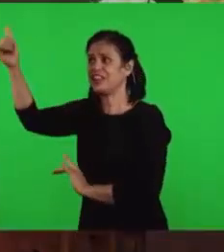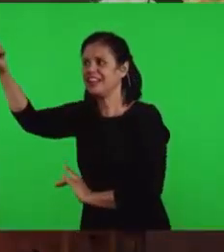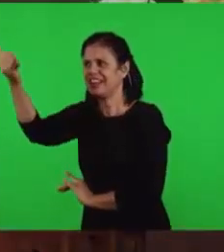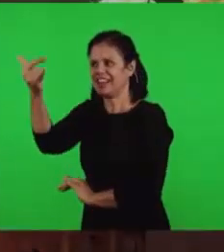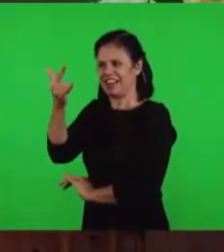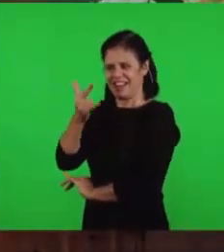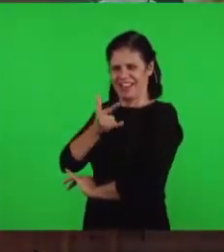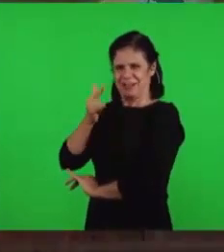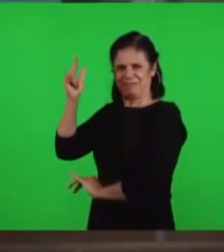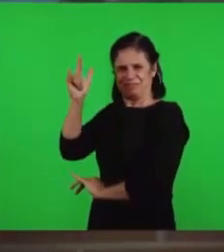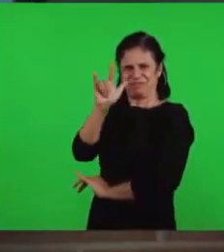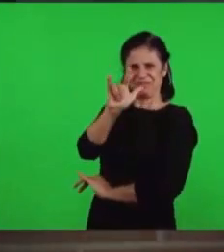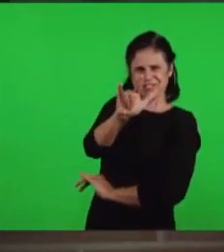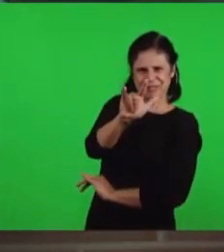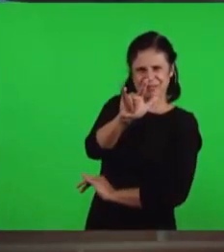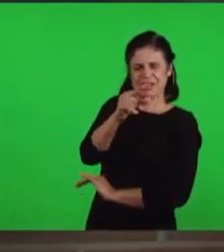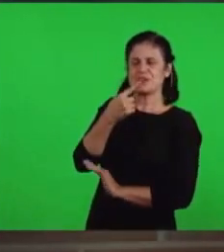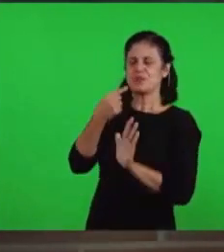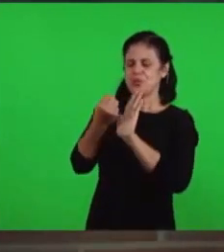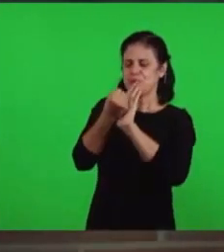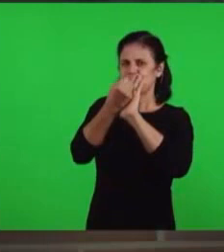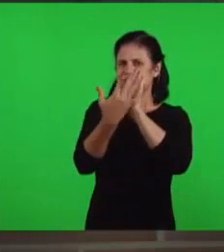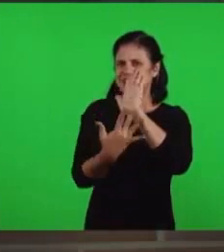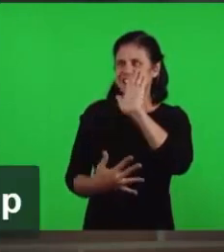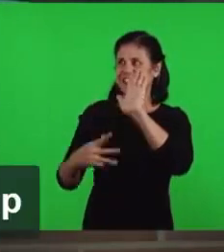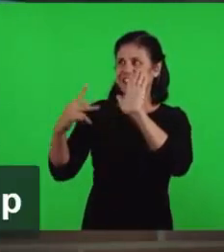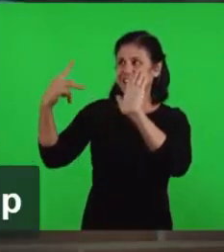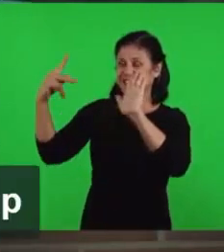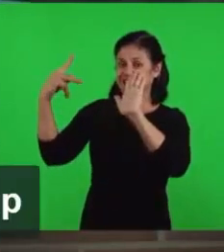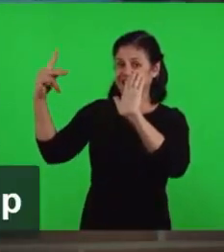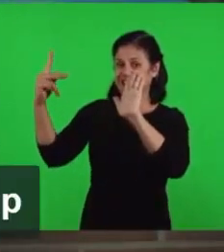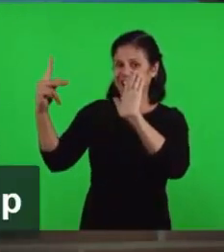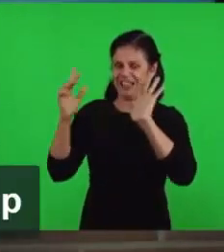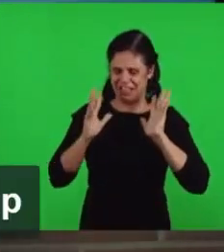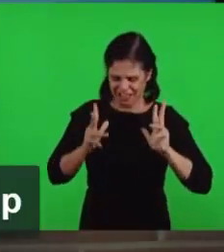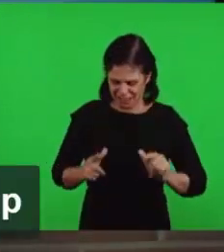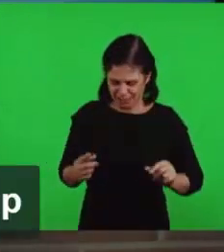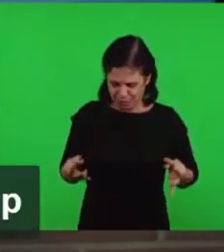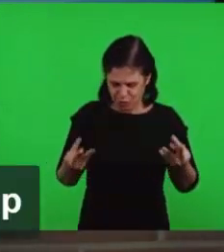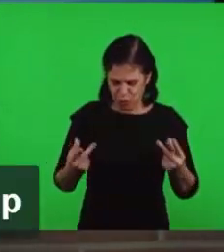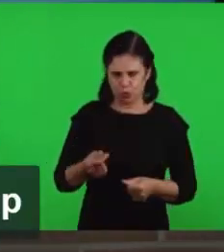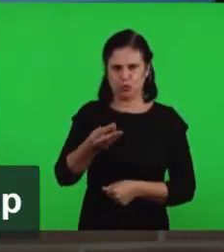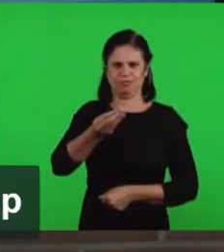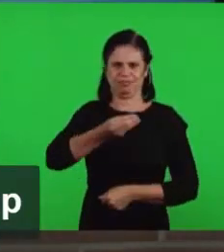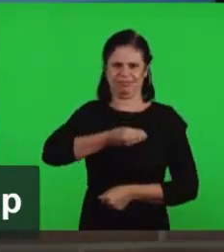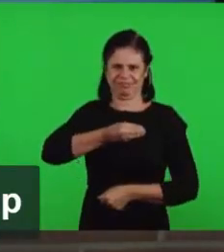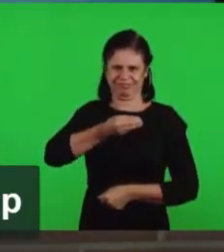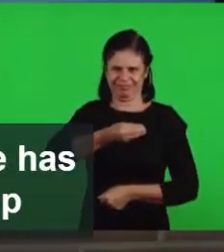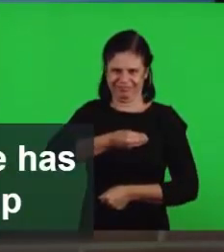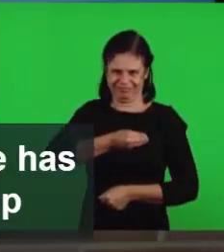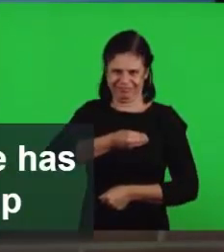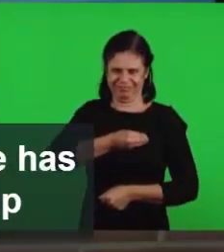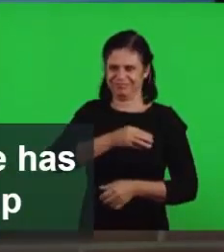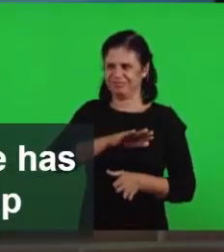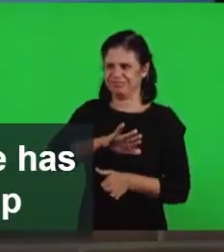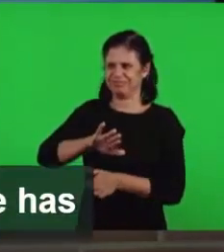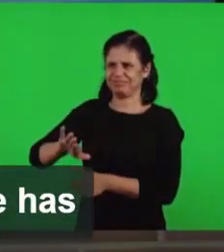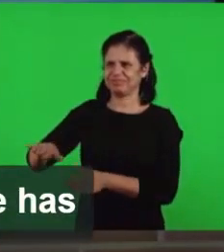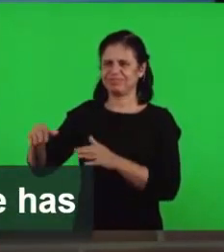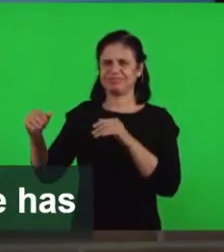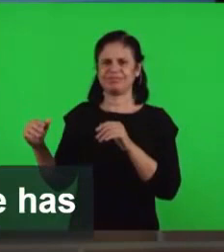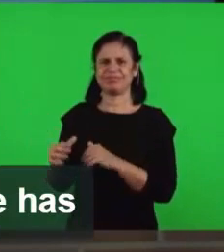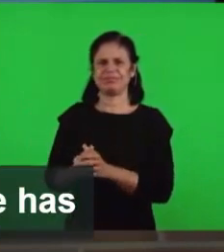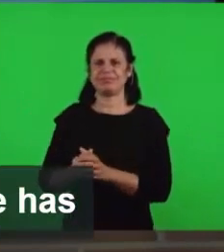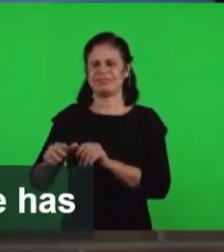ó veja aqui agora agora tudo voltado daqui para cima tudo relativo